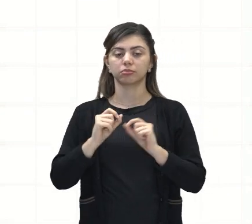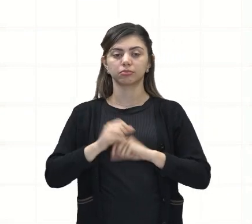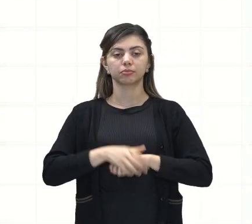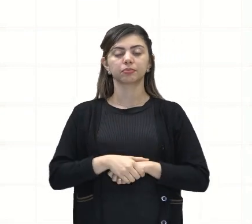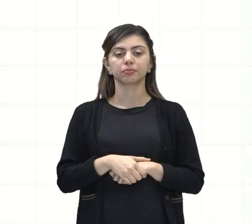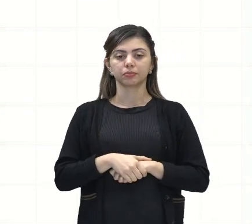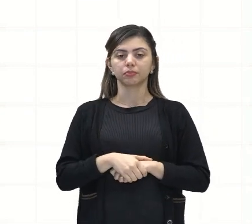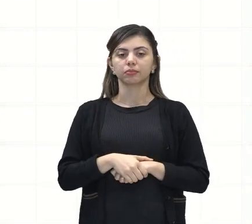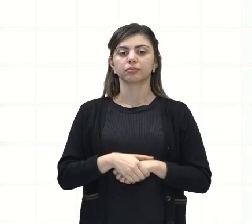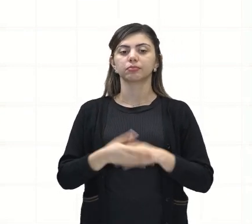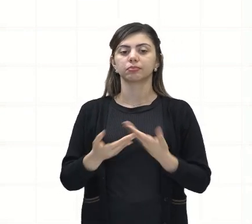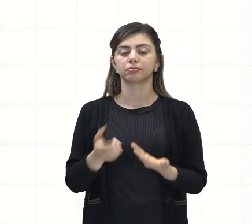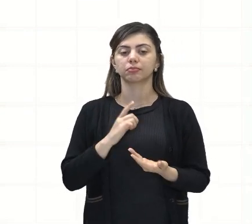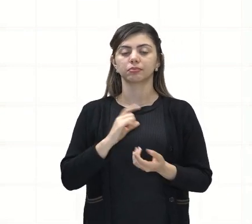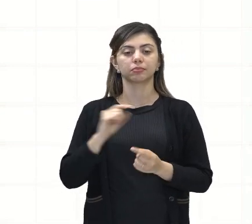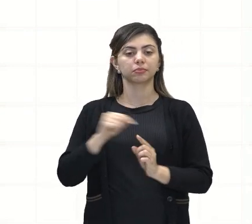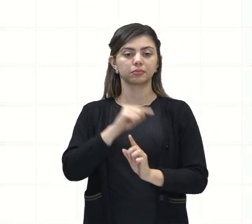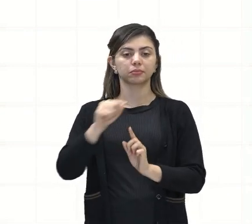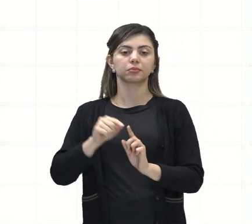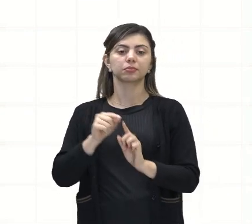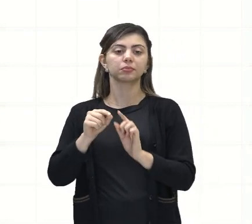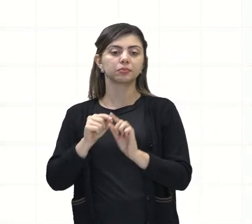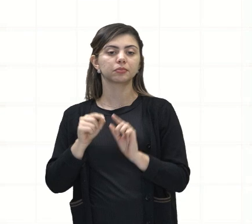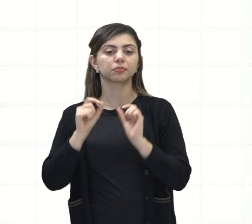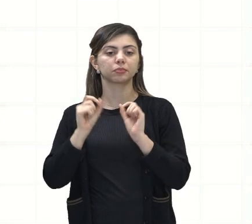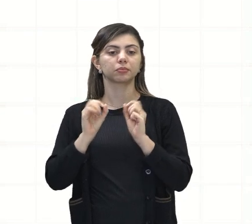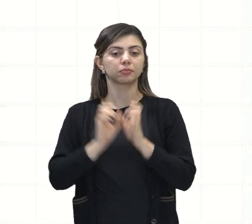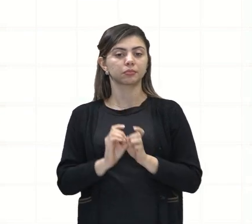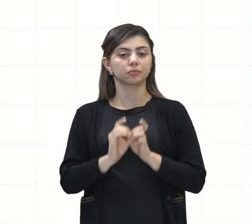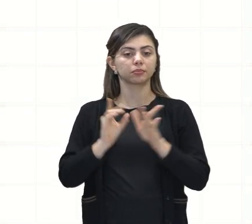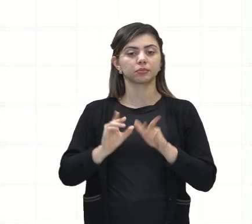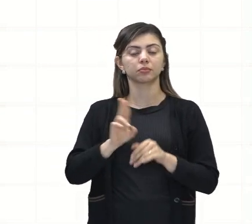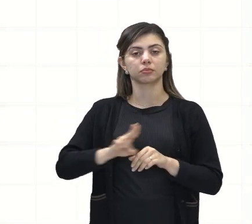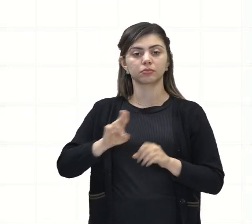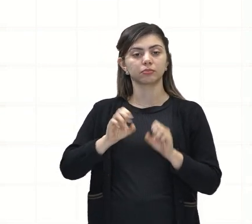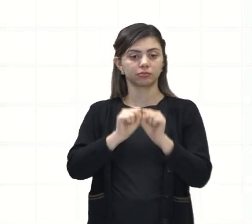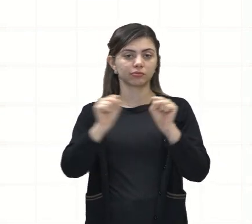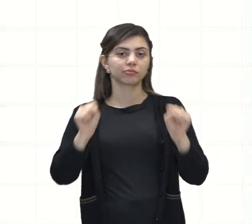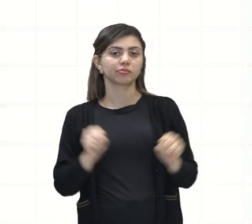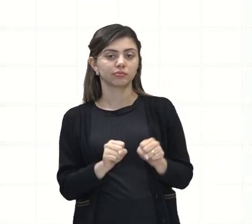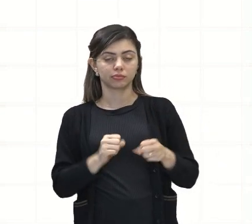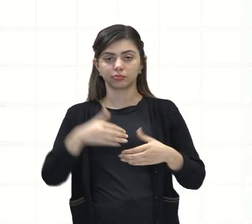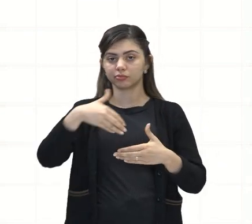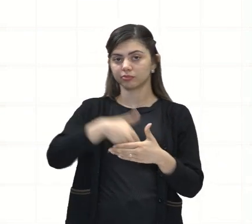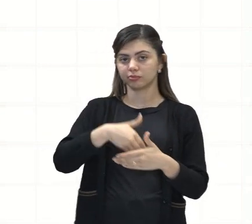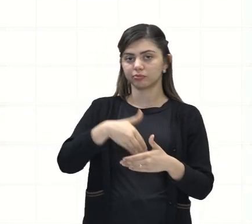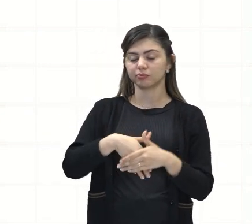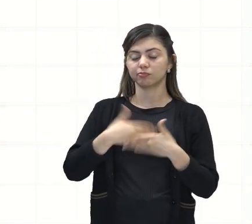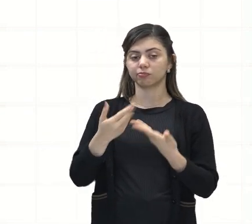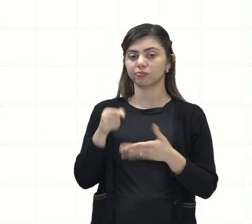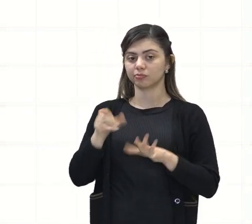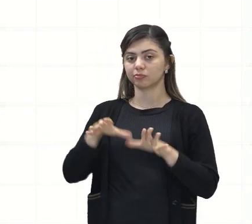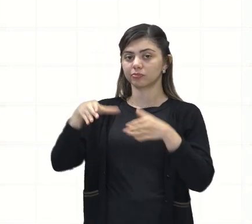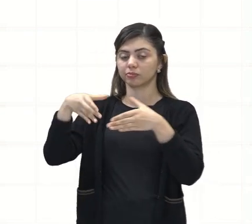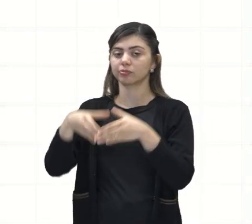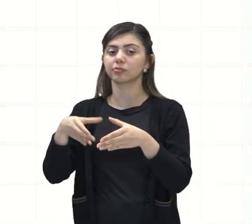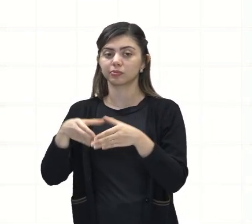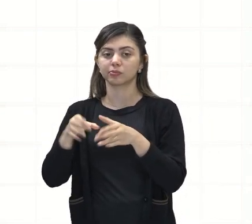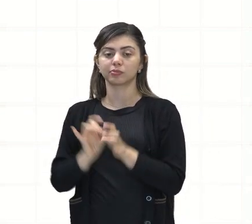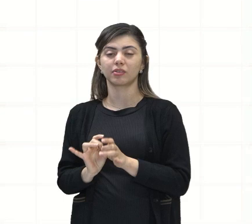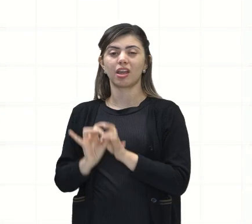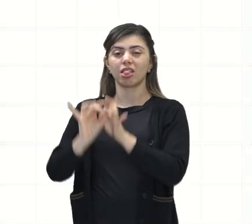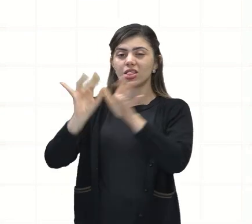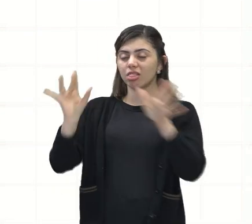ideias, né, democráticas do sistema eleitoral. Então você tem o quê? Os liberais